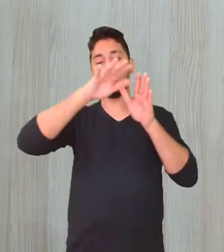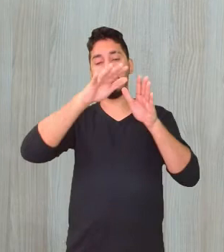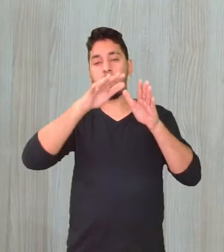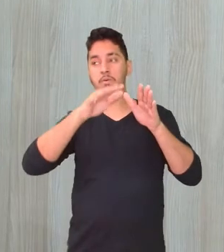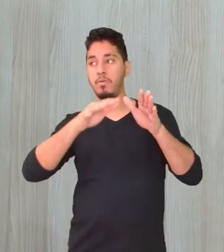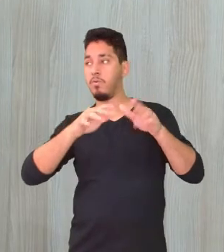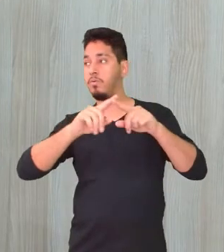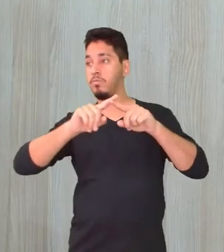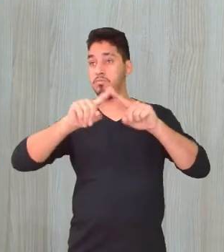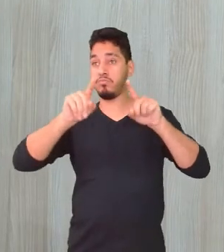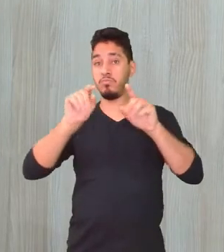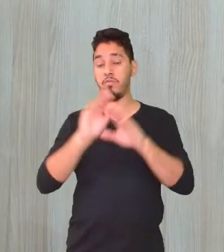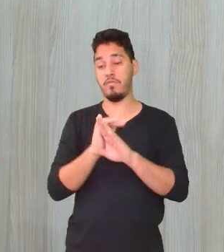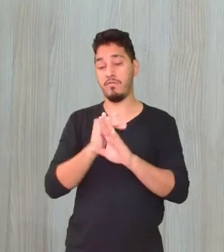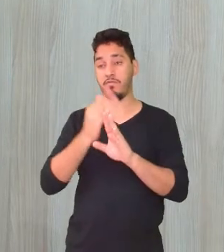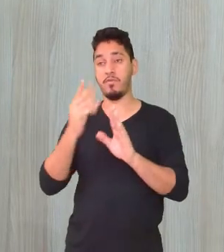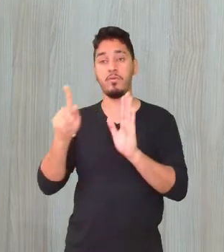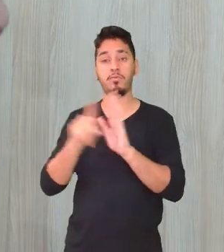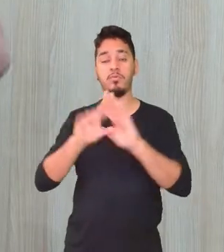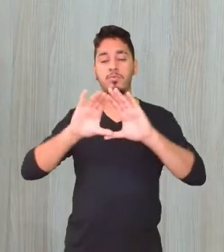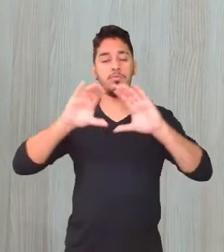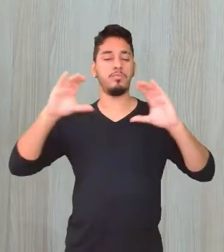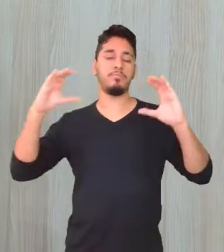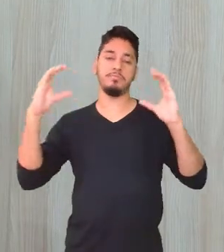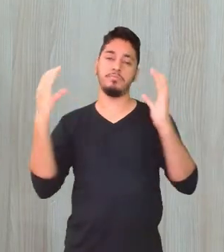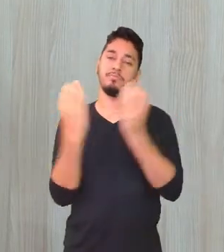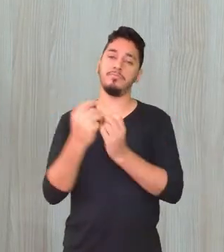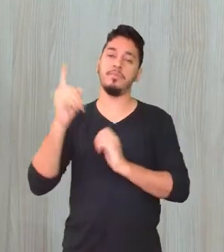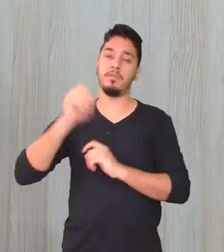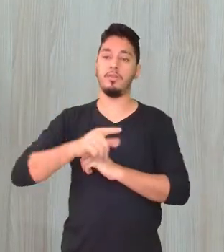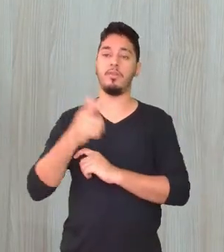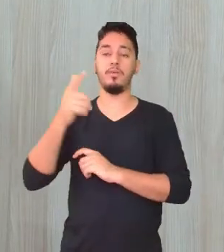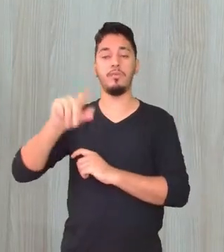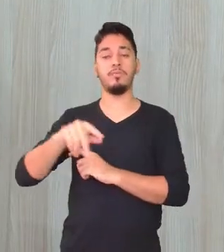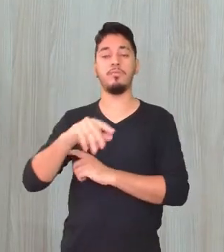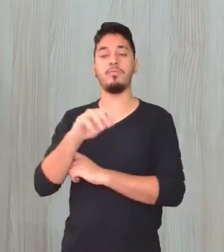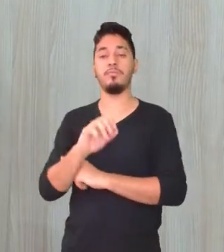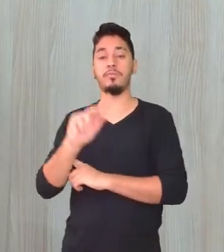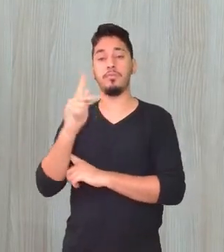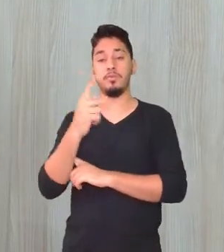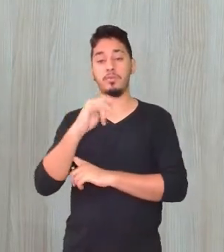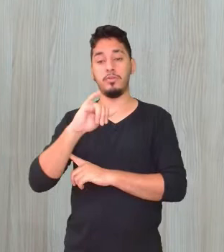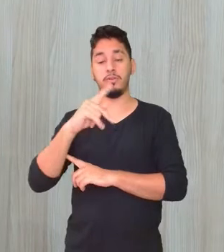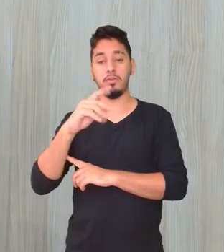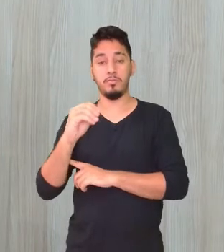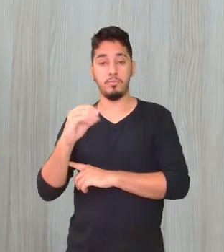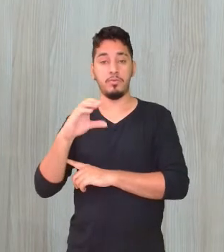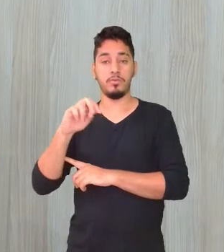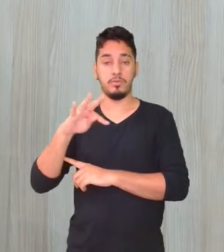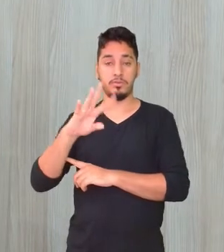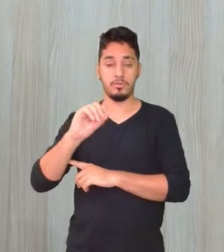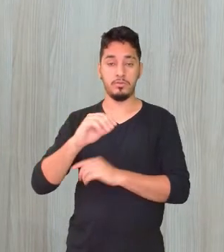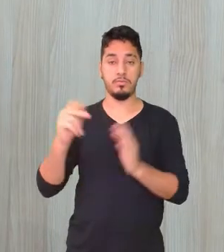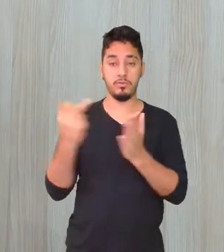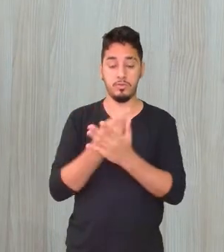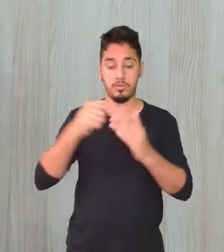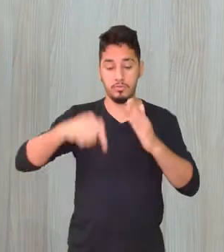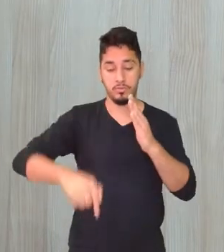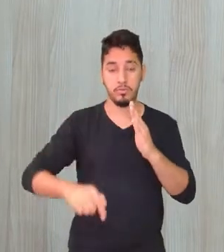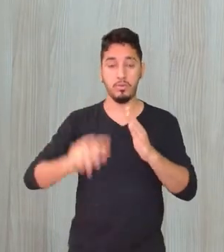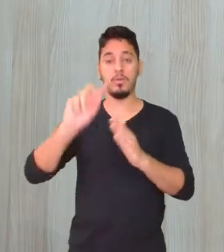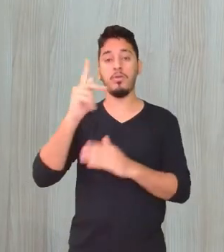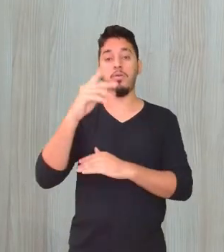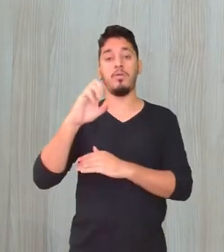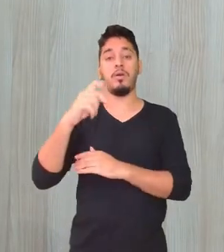na parte externa do globo terrestre, é justamente o epicentro. Hipocentro lá embaixo, onde surgiu a falha, e o